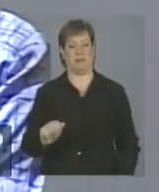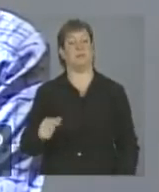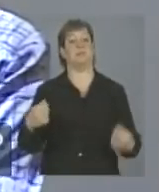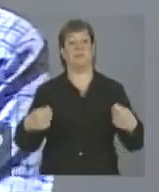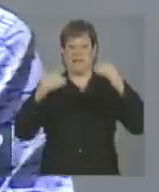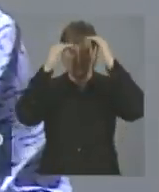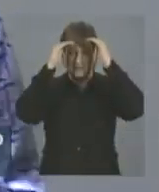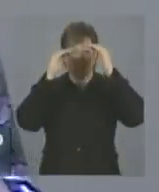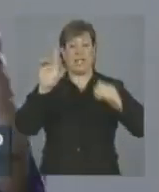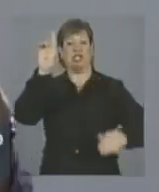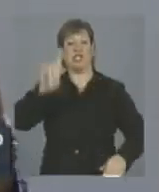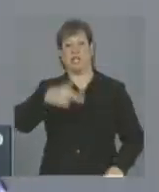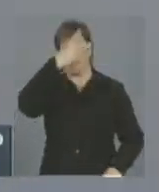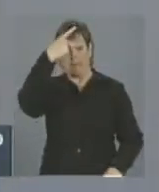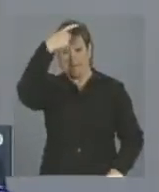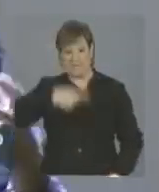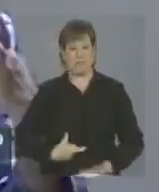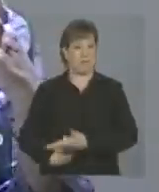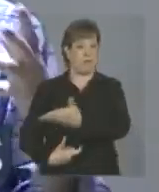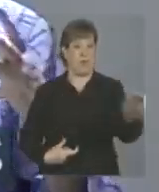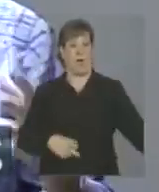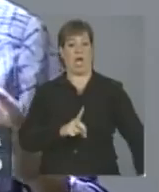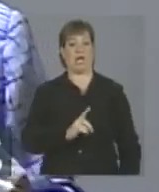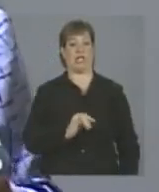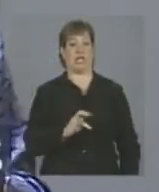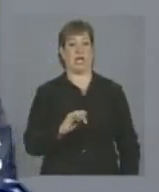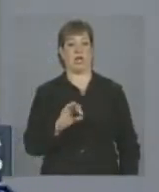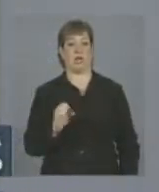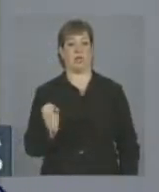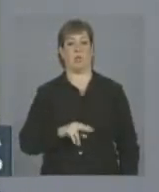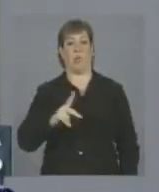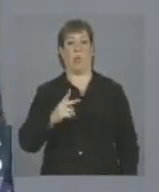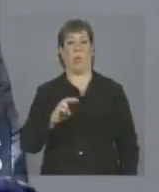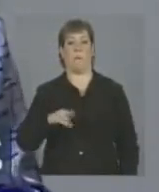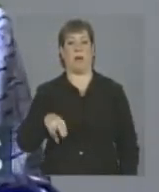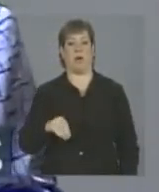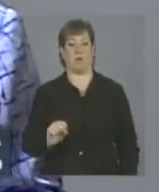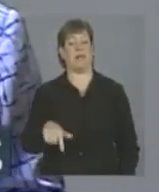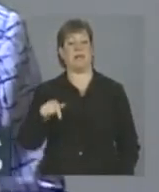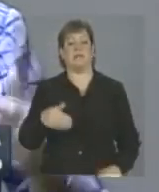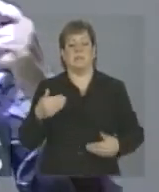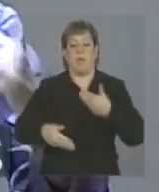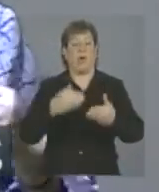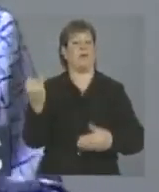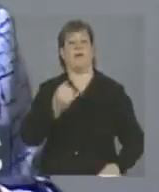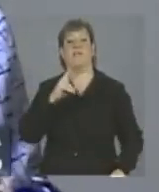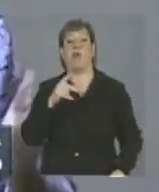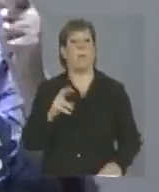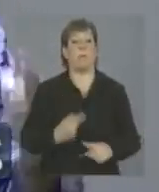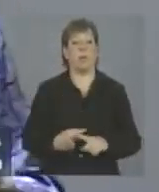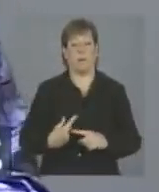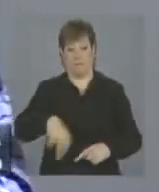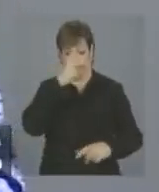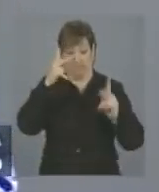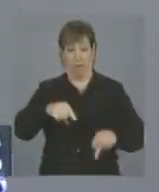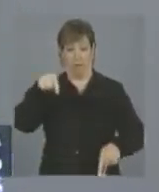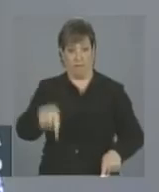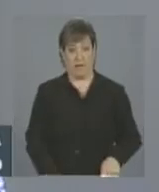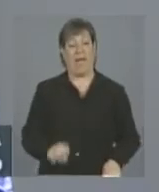direitos humanos. Este processo é um valor. É um valor por quê? É um valor porque o nosso povo é um